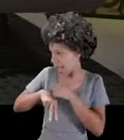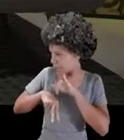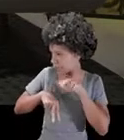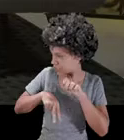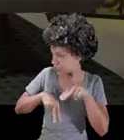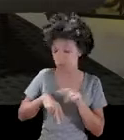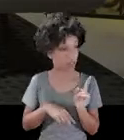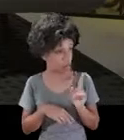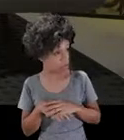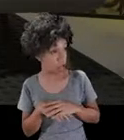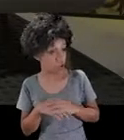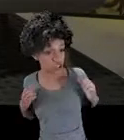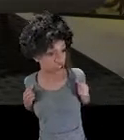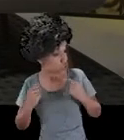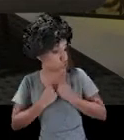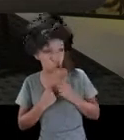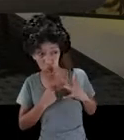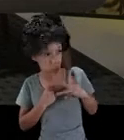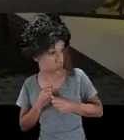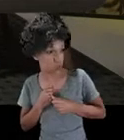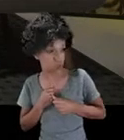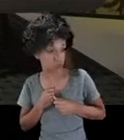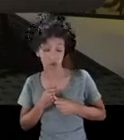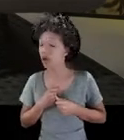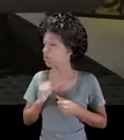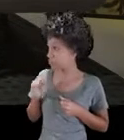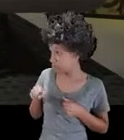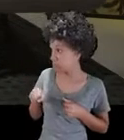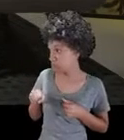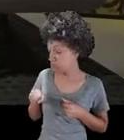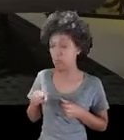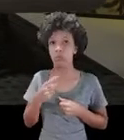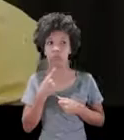não tipo assim de casaco de tudo sim